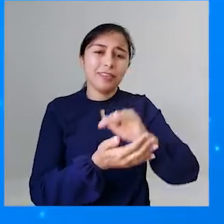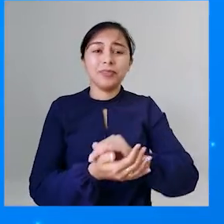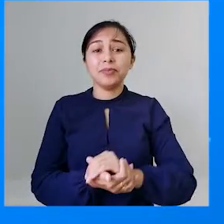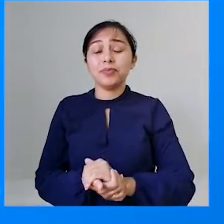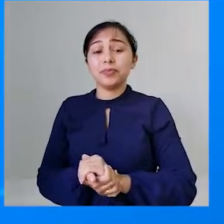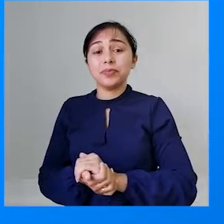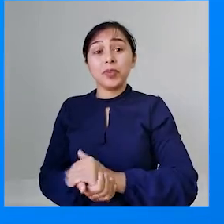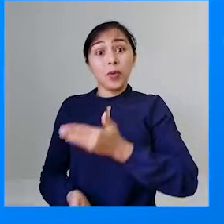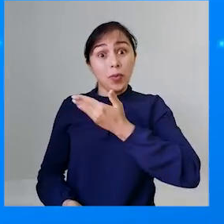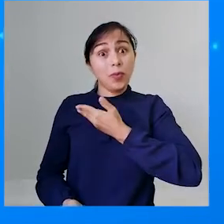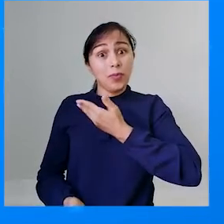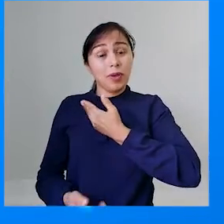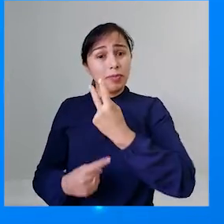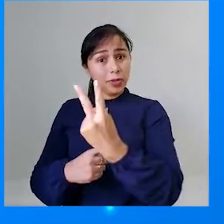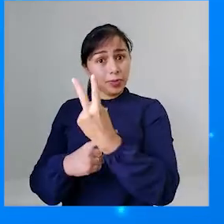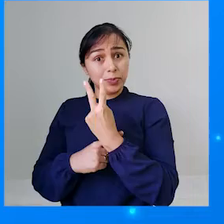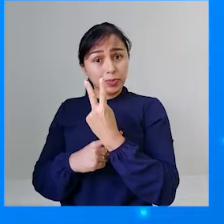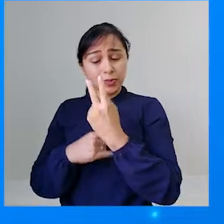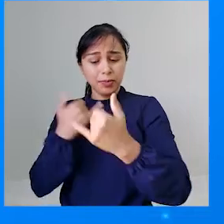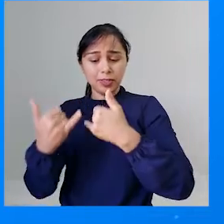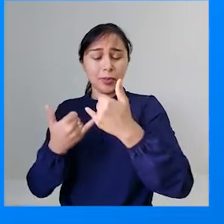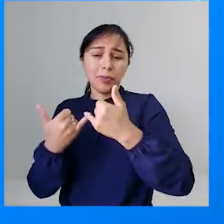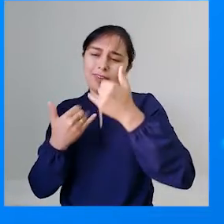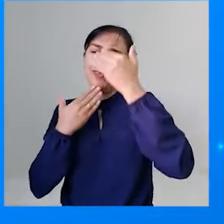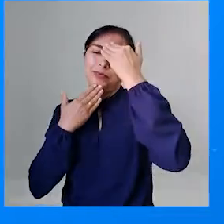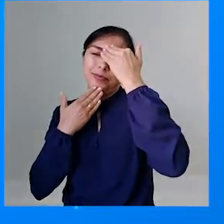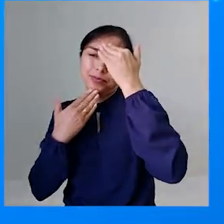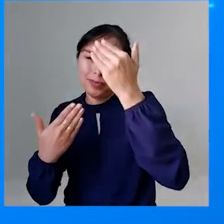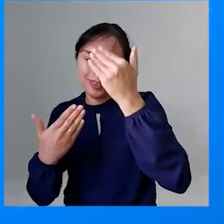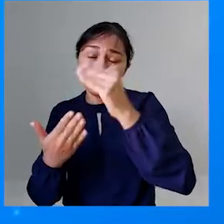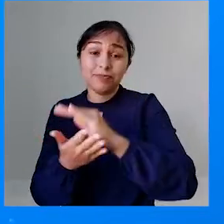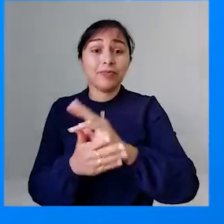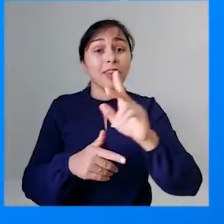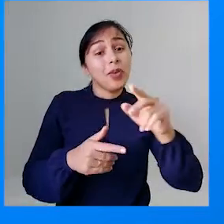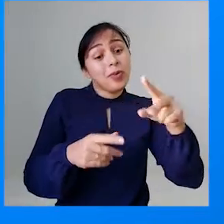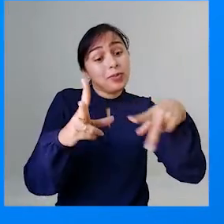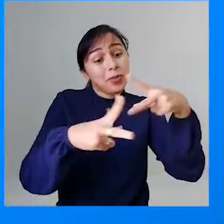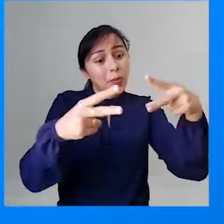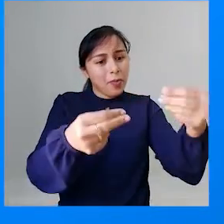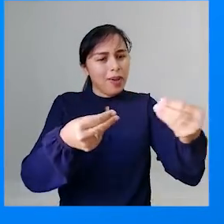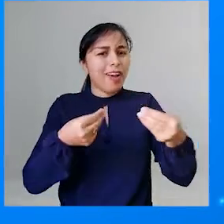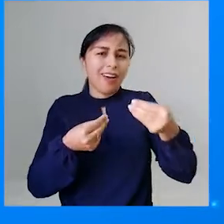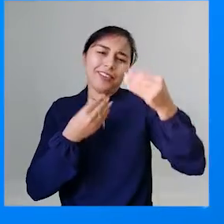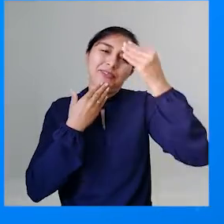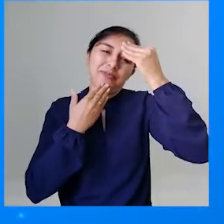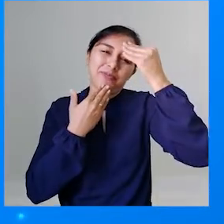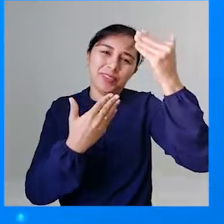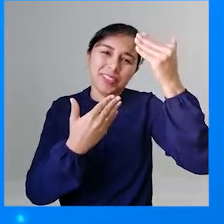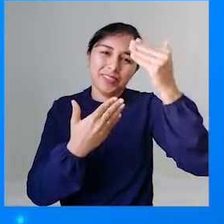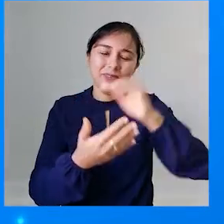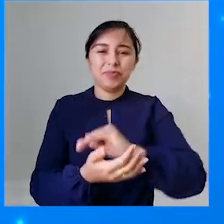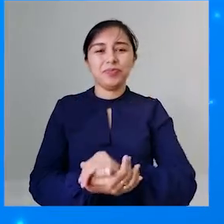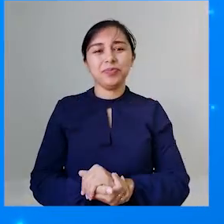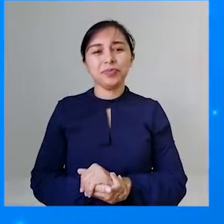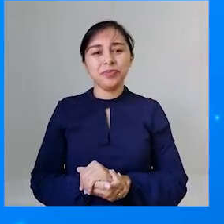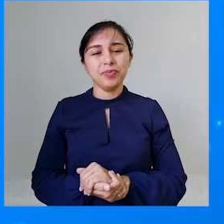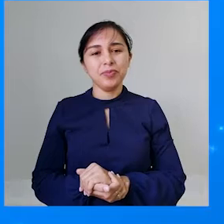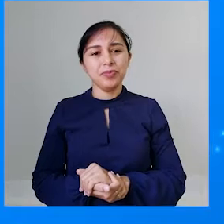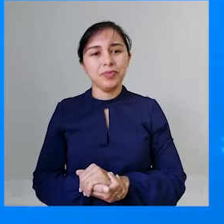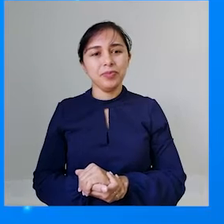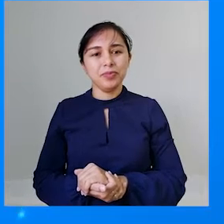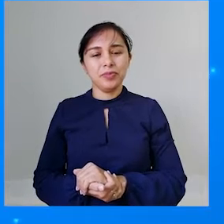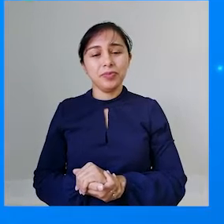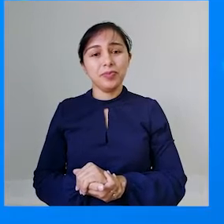quando um amigo empresta um brinquedo ou então quando ganhamos um presente e a nossa